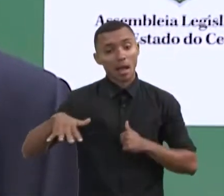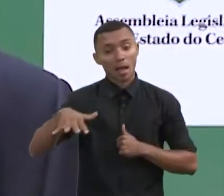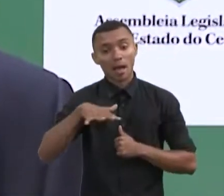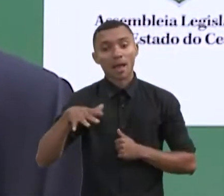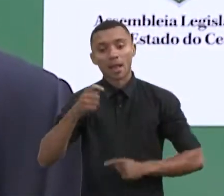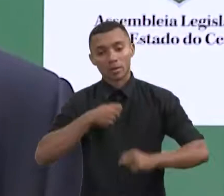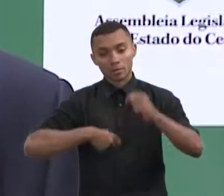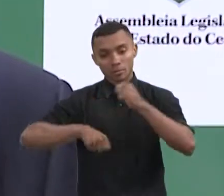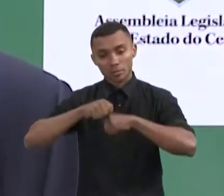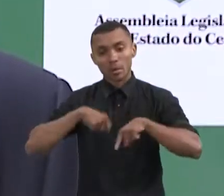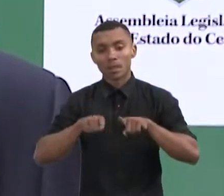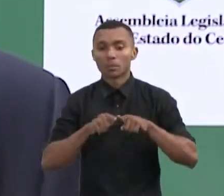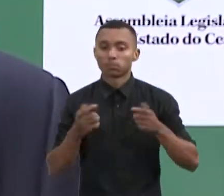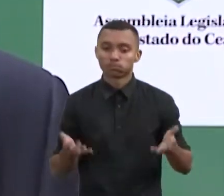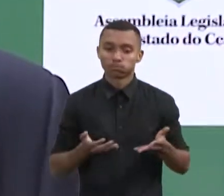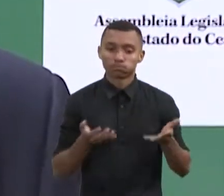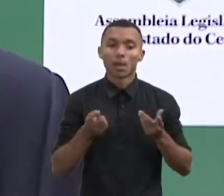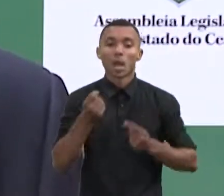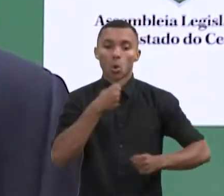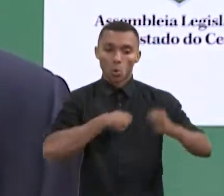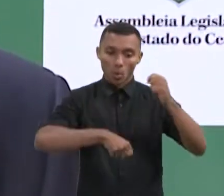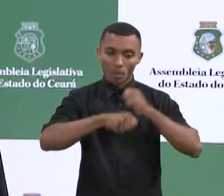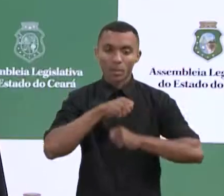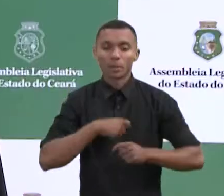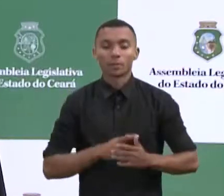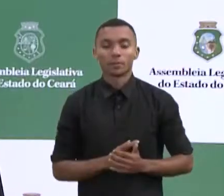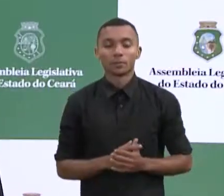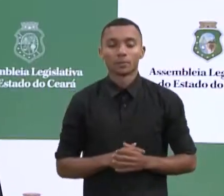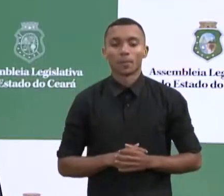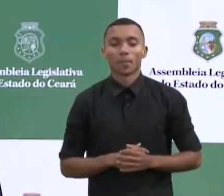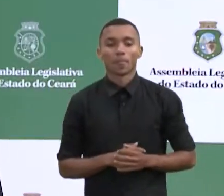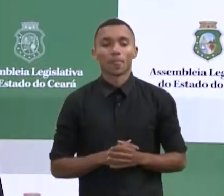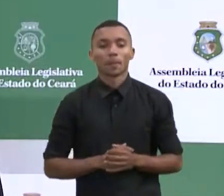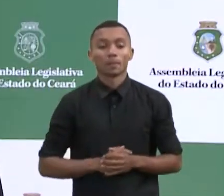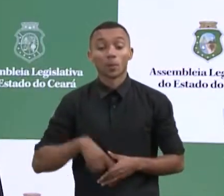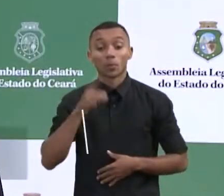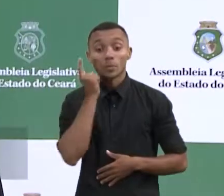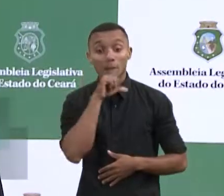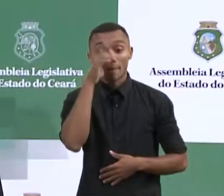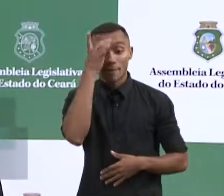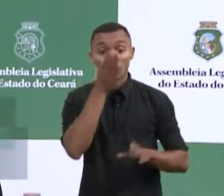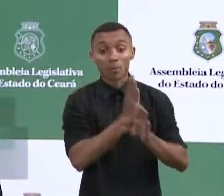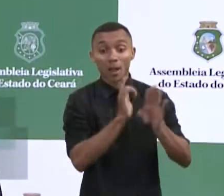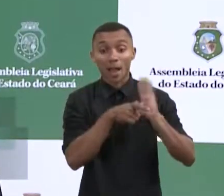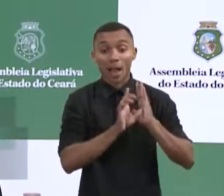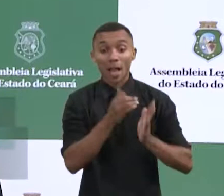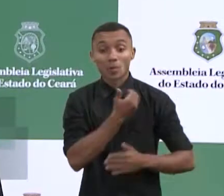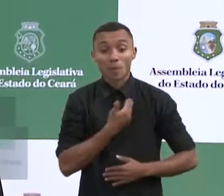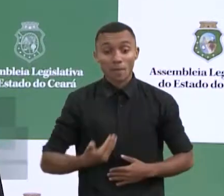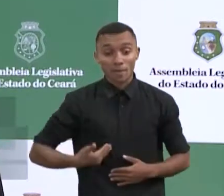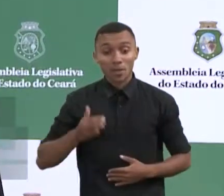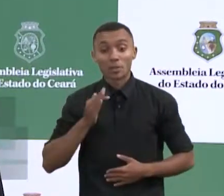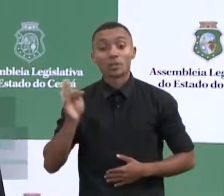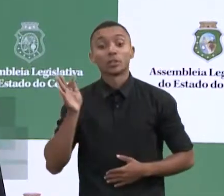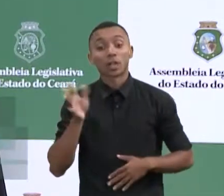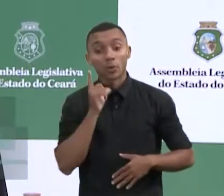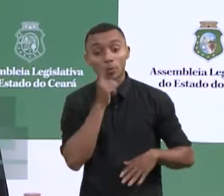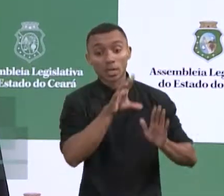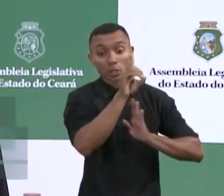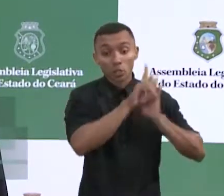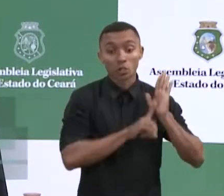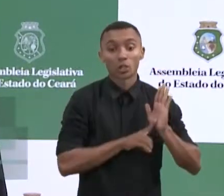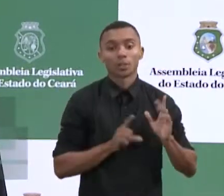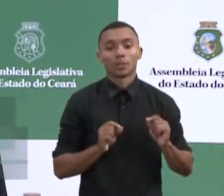e estimular a retomada da economia do país. Isso é uma flexibilização que o governo federal tenta fazer para